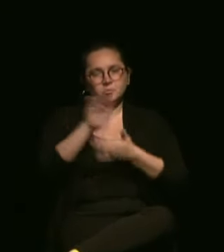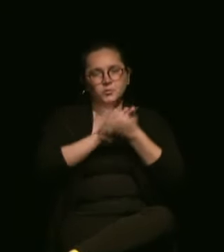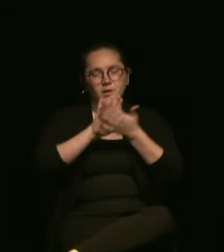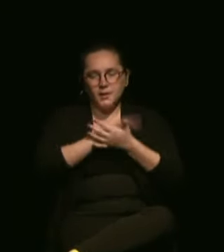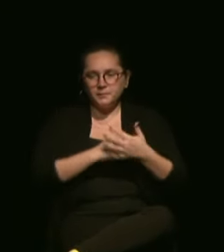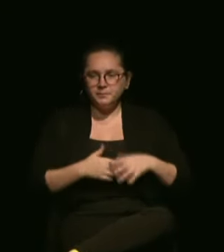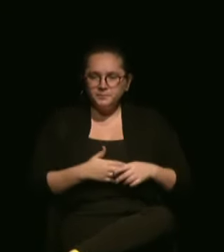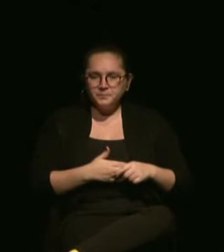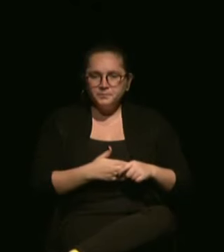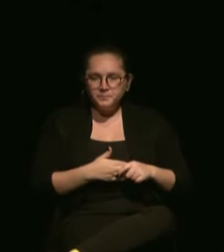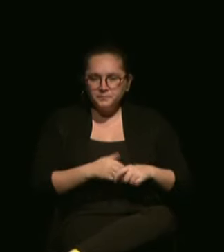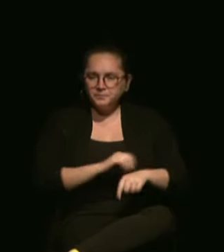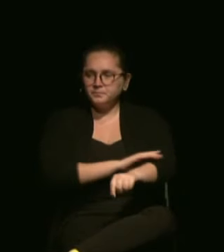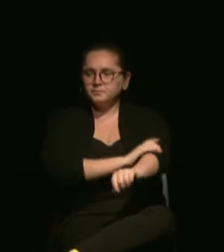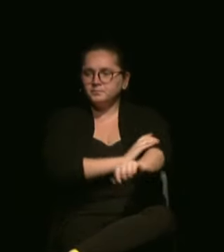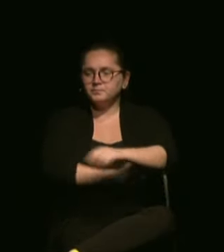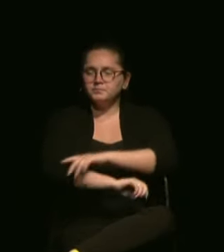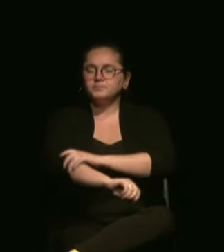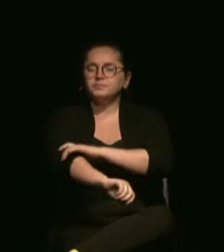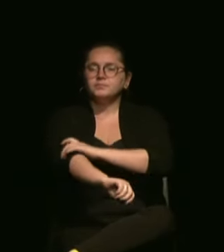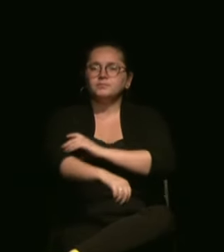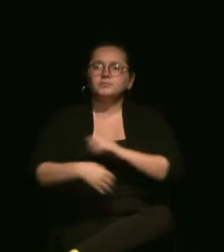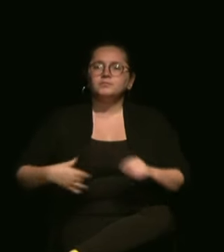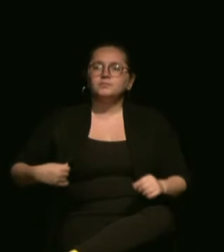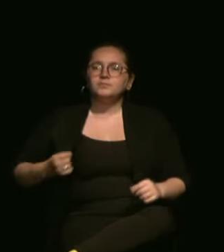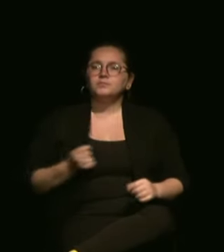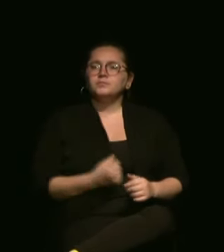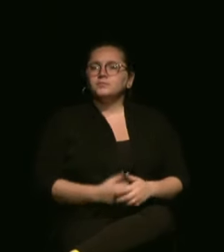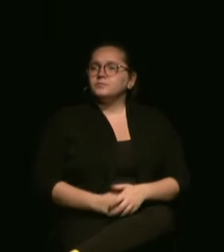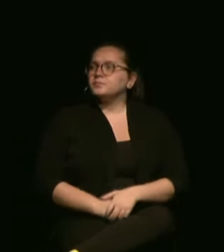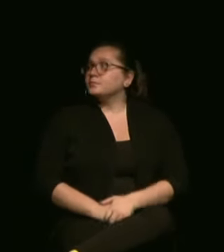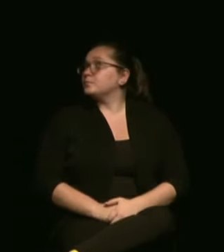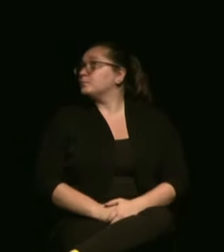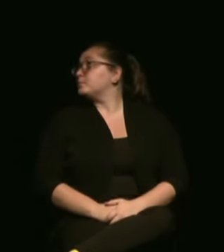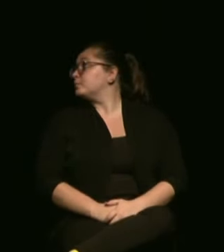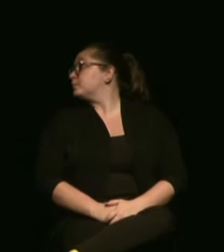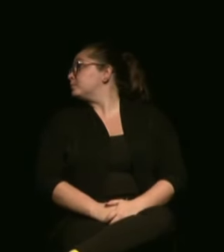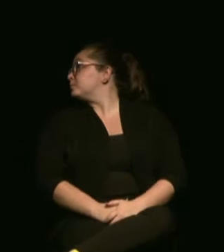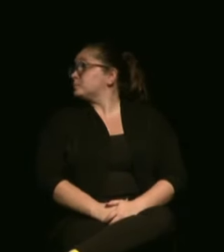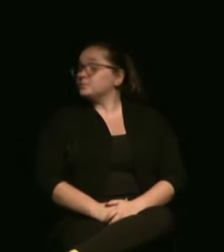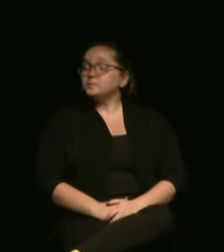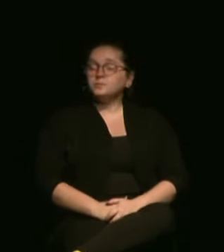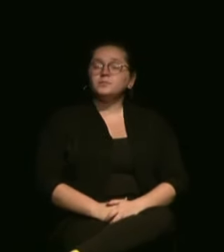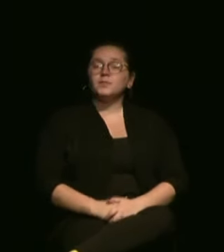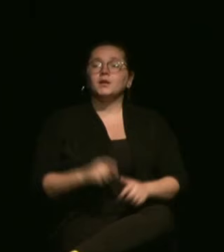Não tem nenhuma coisa, você era feliz? Ah, essa é uma pergunta que fica no ar.